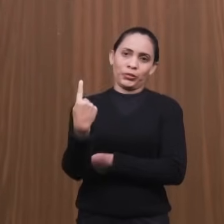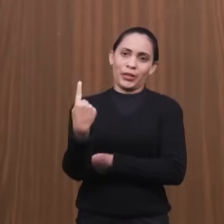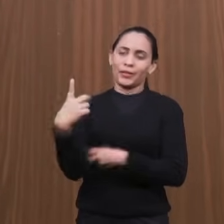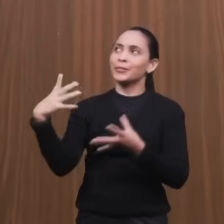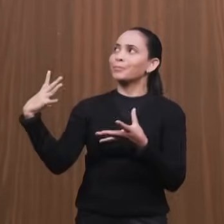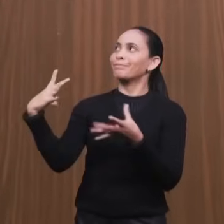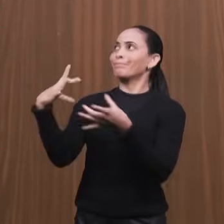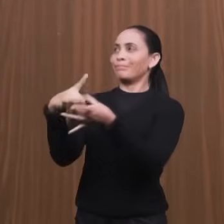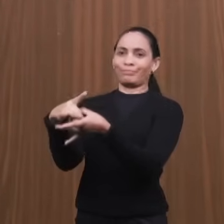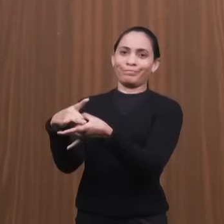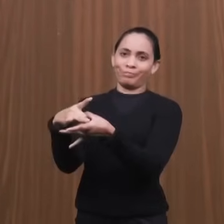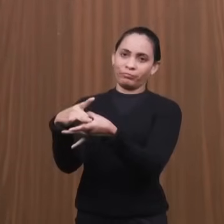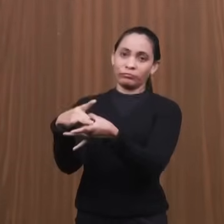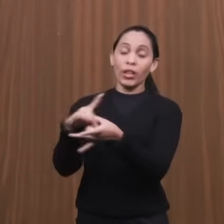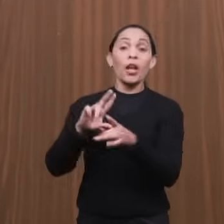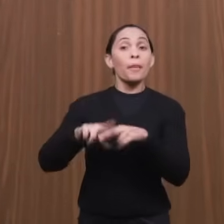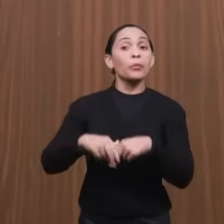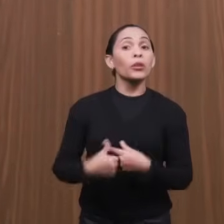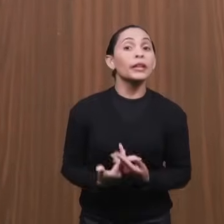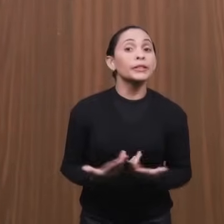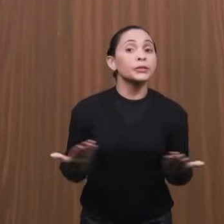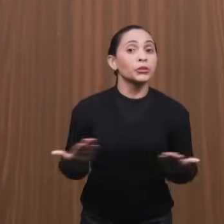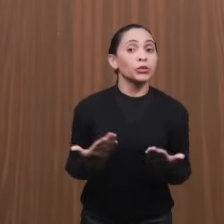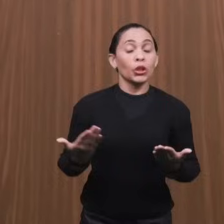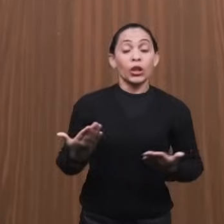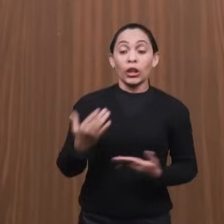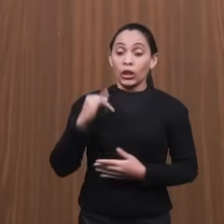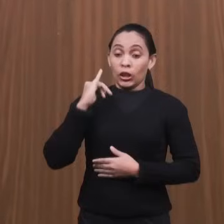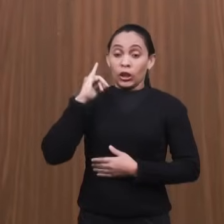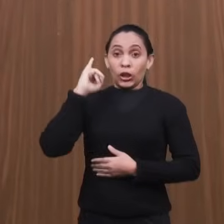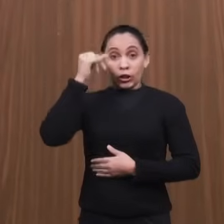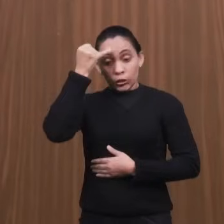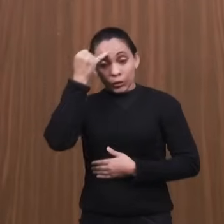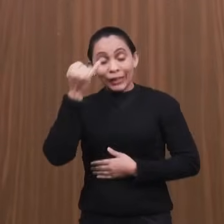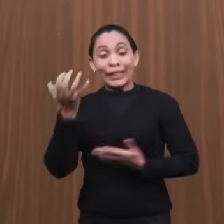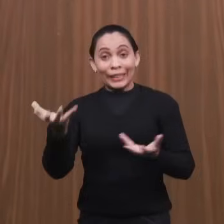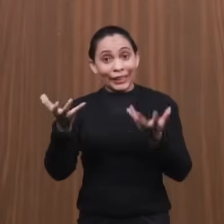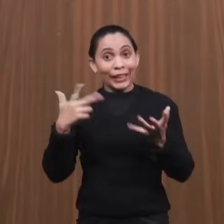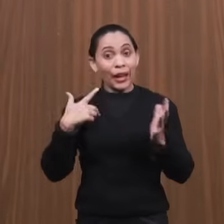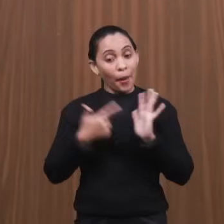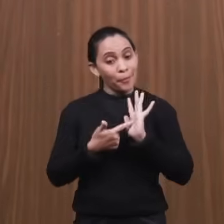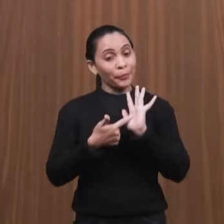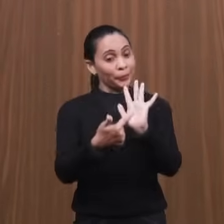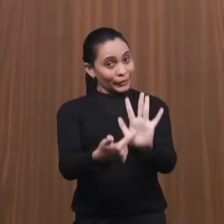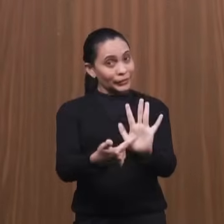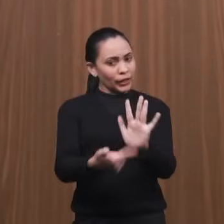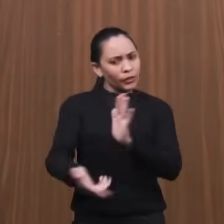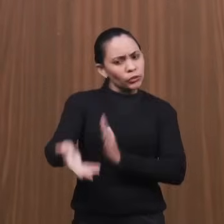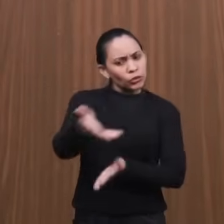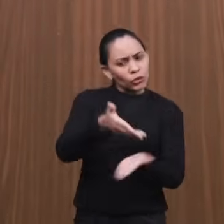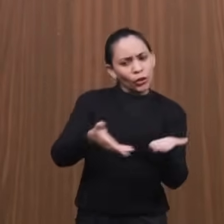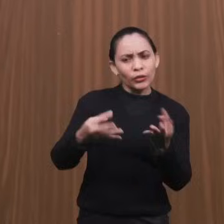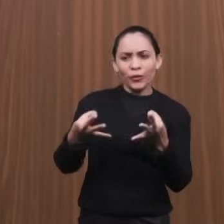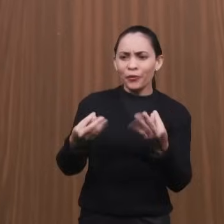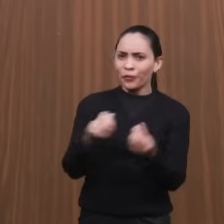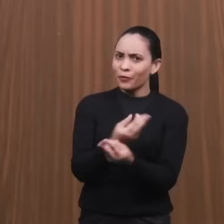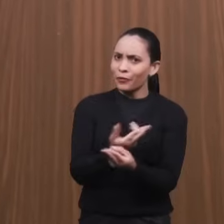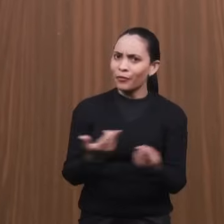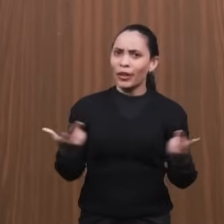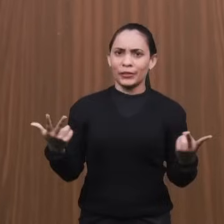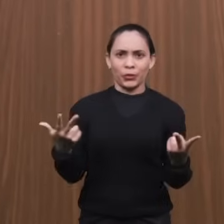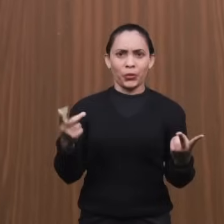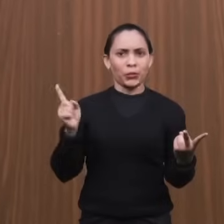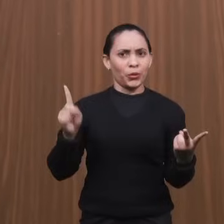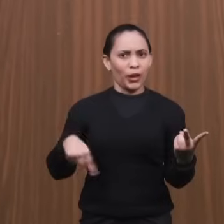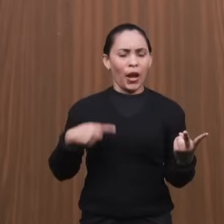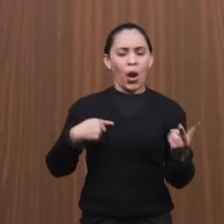ao Senhor. É por isso que aquilo que Judas queria apresentar, dentre outras coisas, era mostrar que